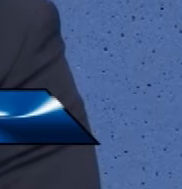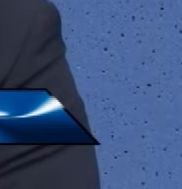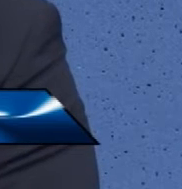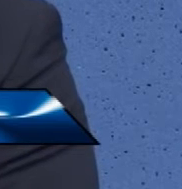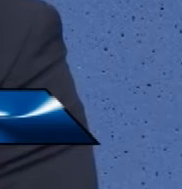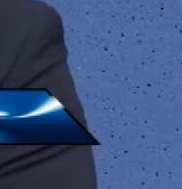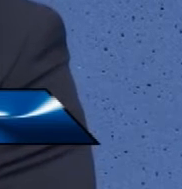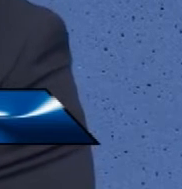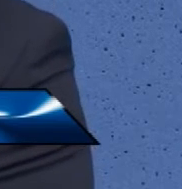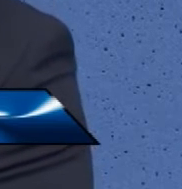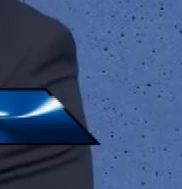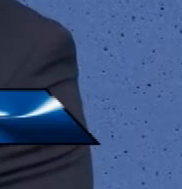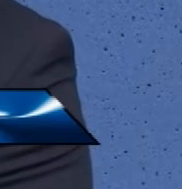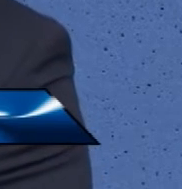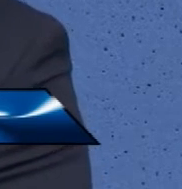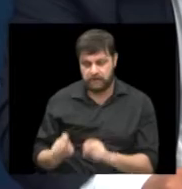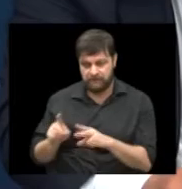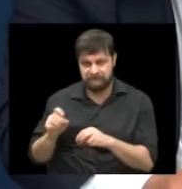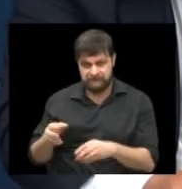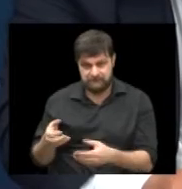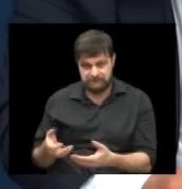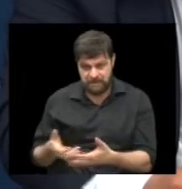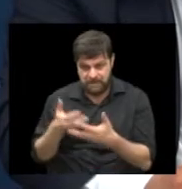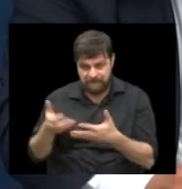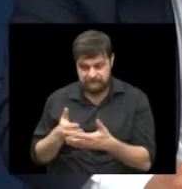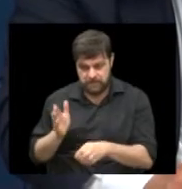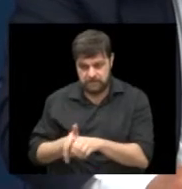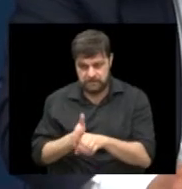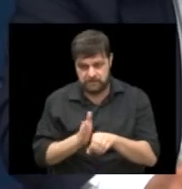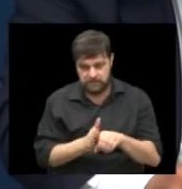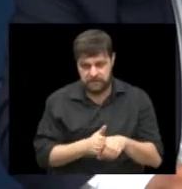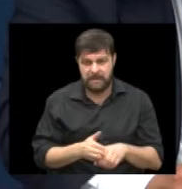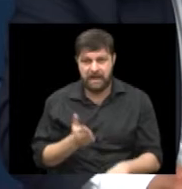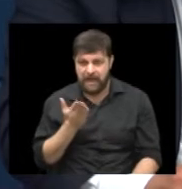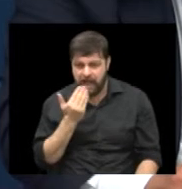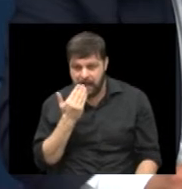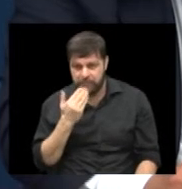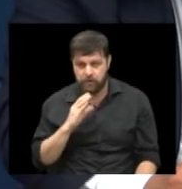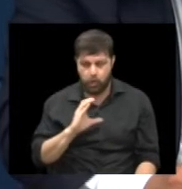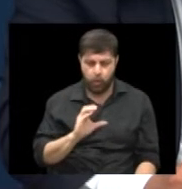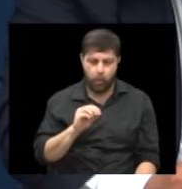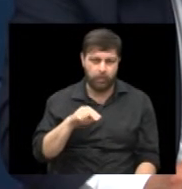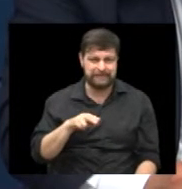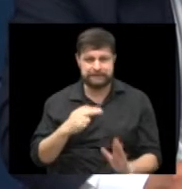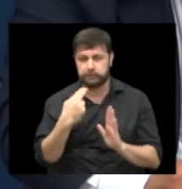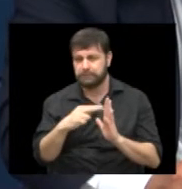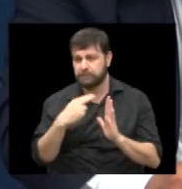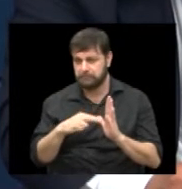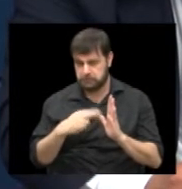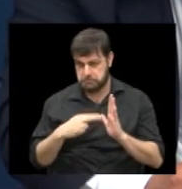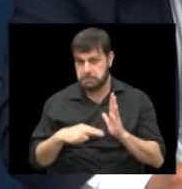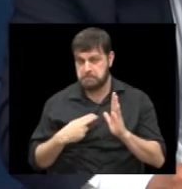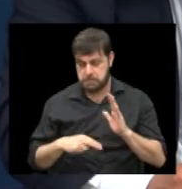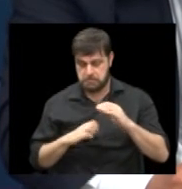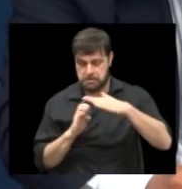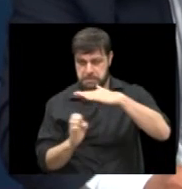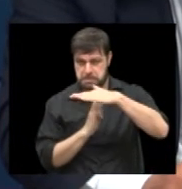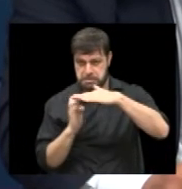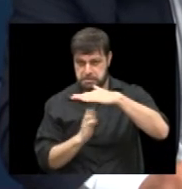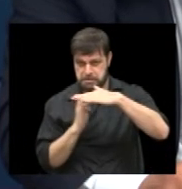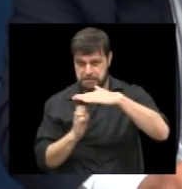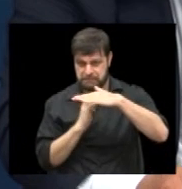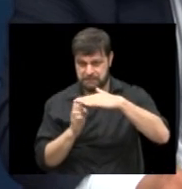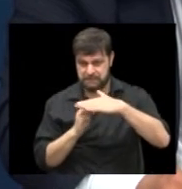contar com alguns auxílios da sociedade o vereador jorge da farmácia considerou a reunião positiva e falou da sua